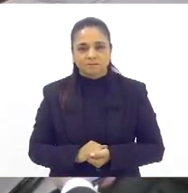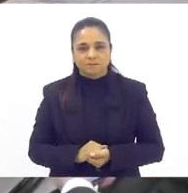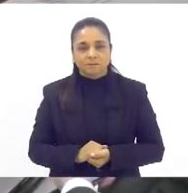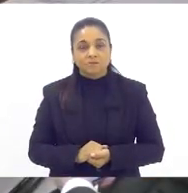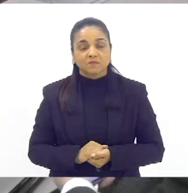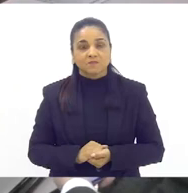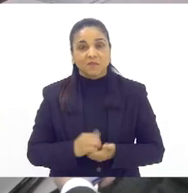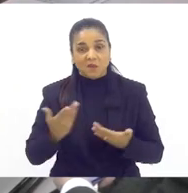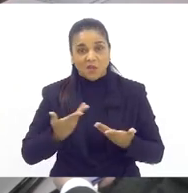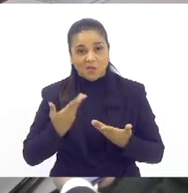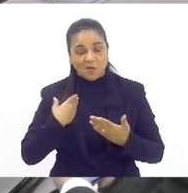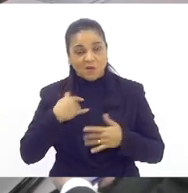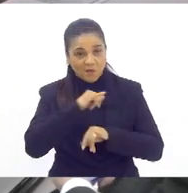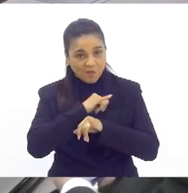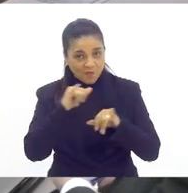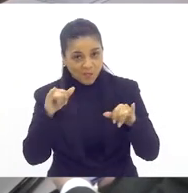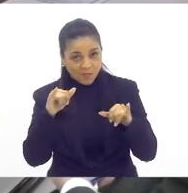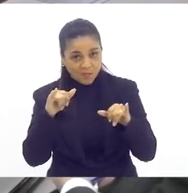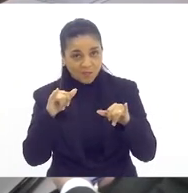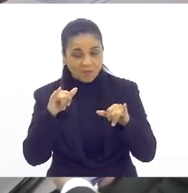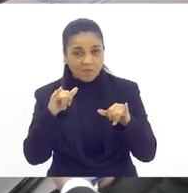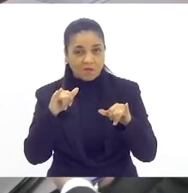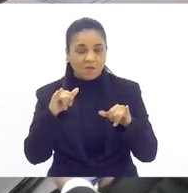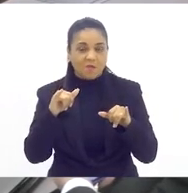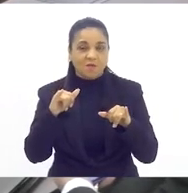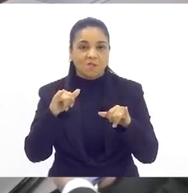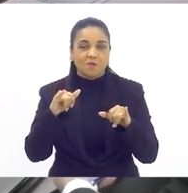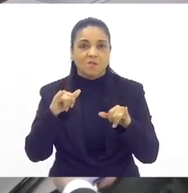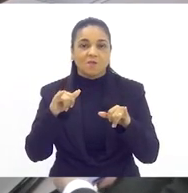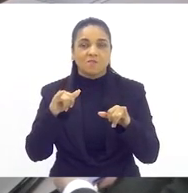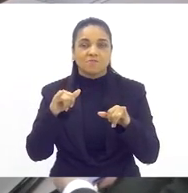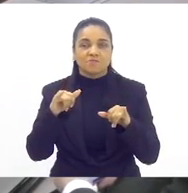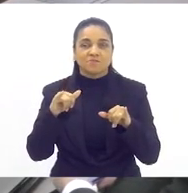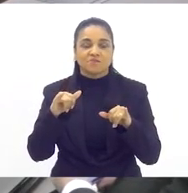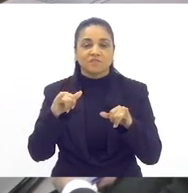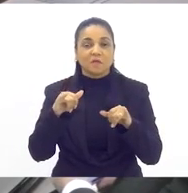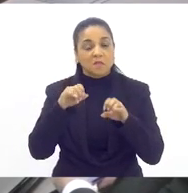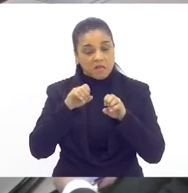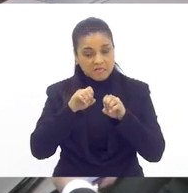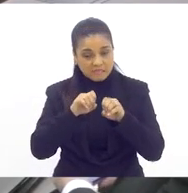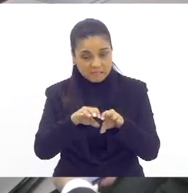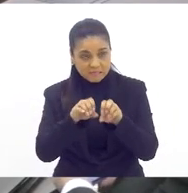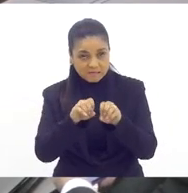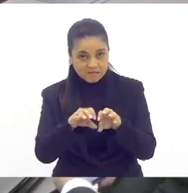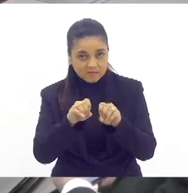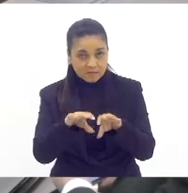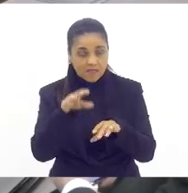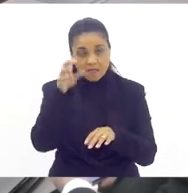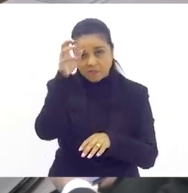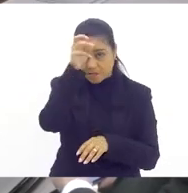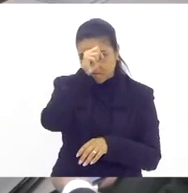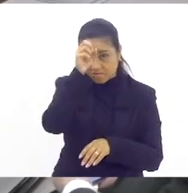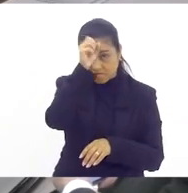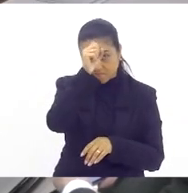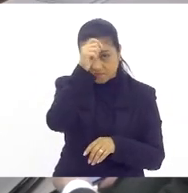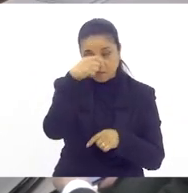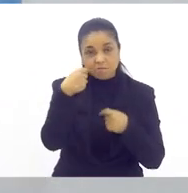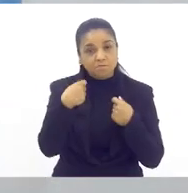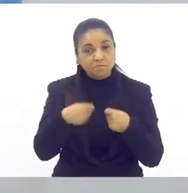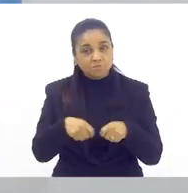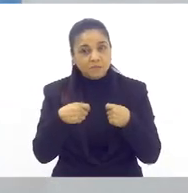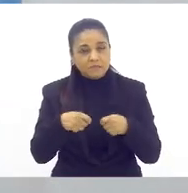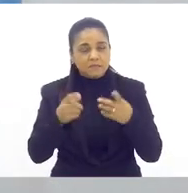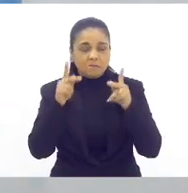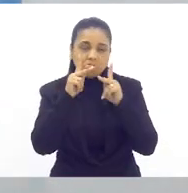costumo dizer obrigada Elaine costuma dizer que para ensinar para a gente aprender a gente tem que ter